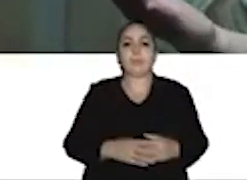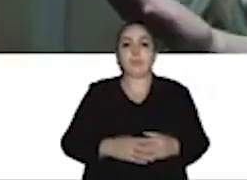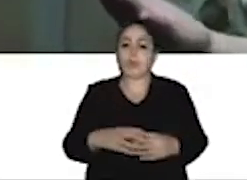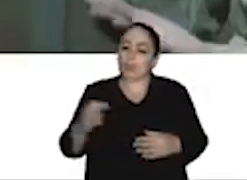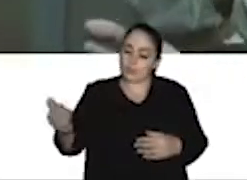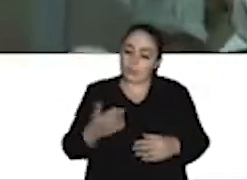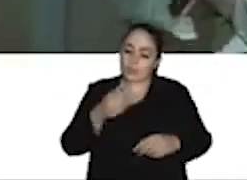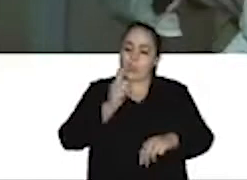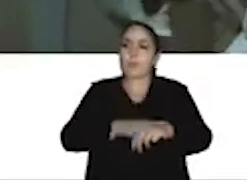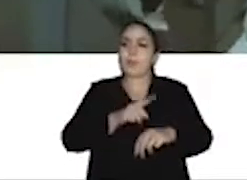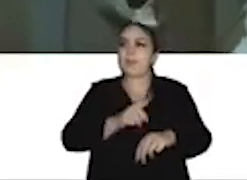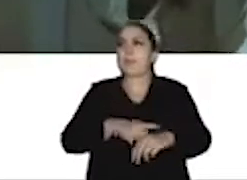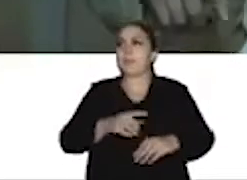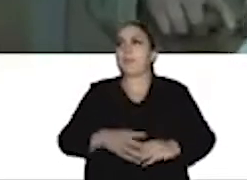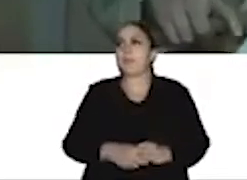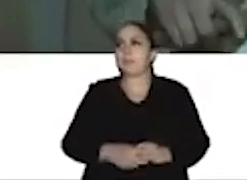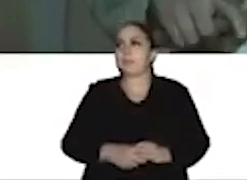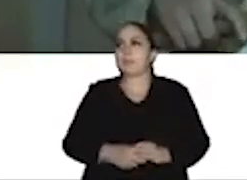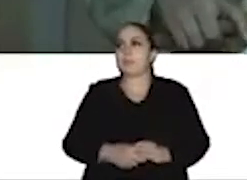num novo momento.